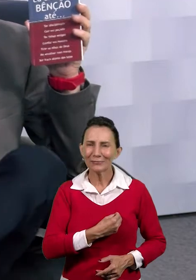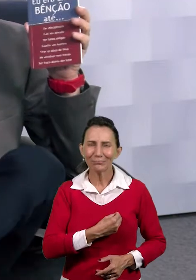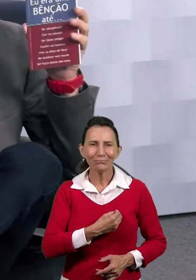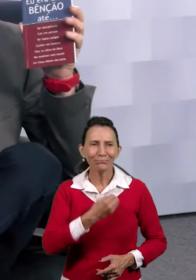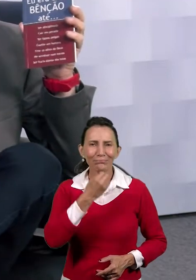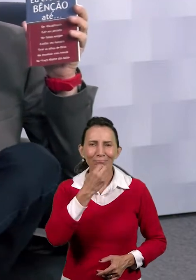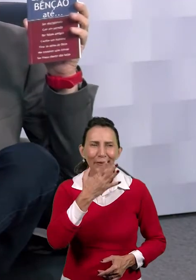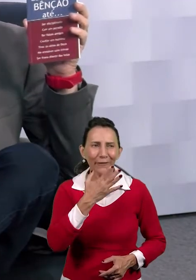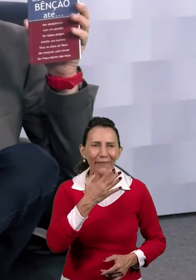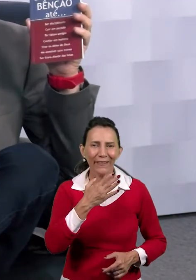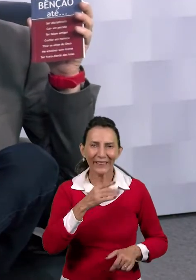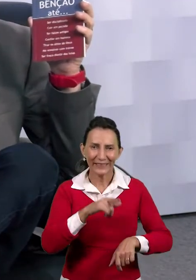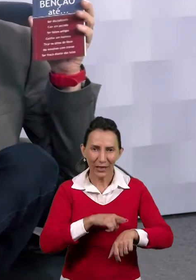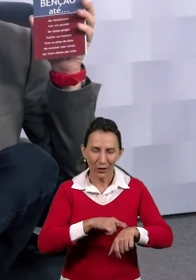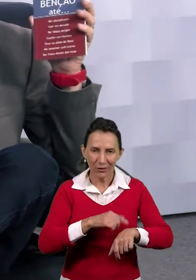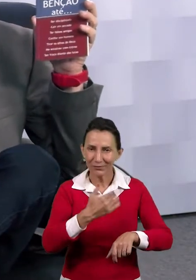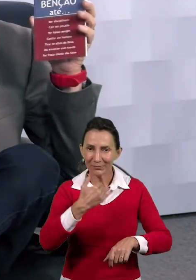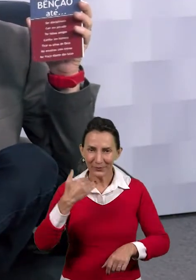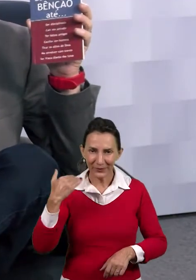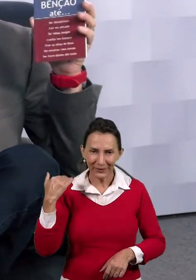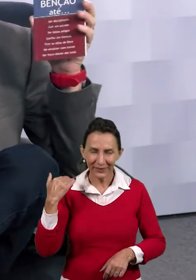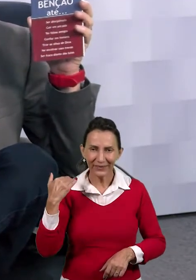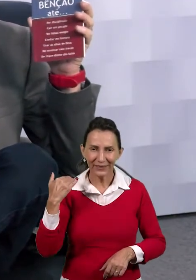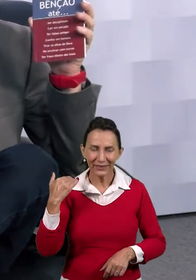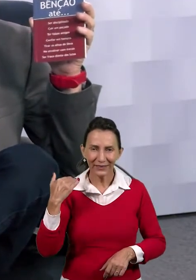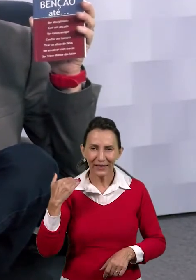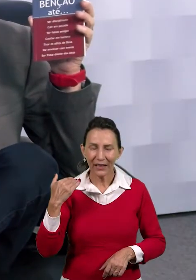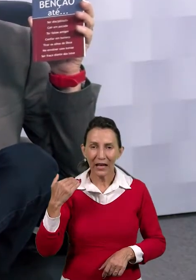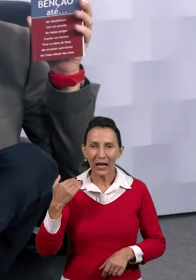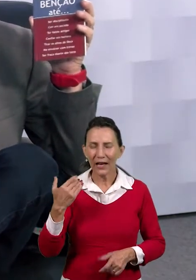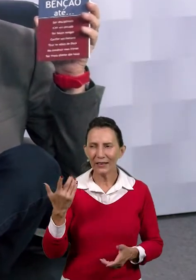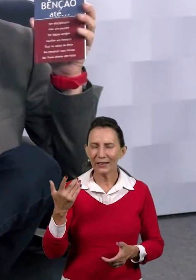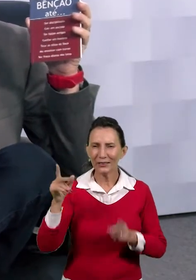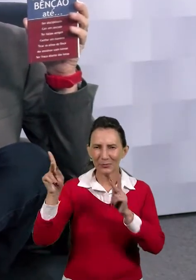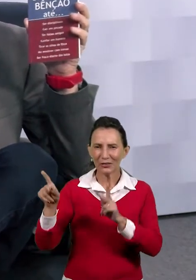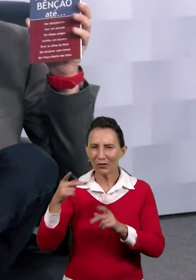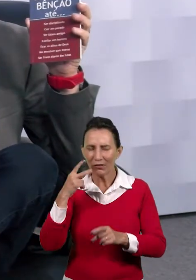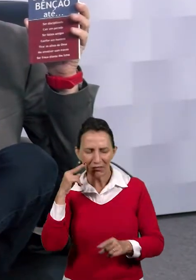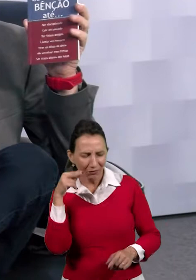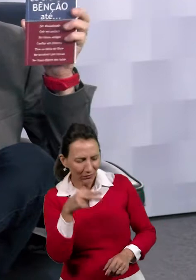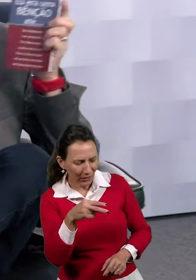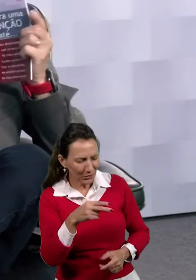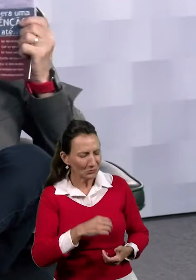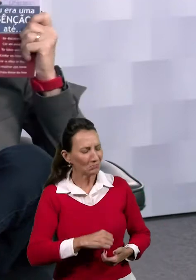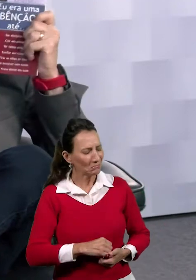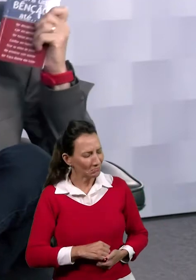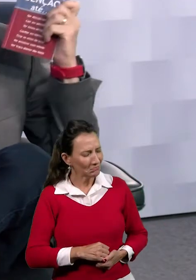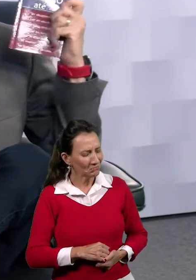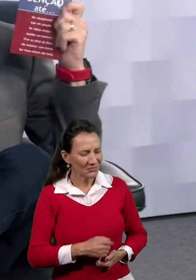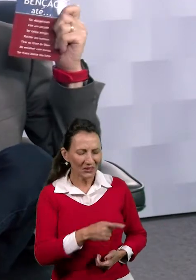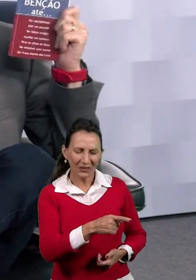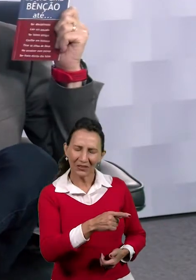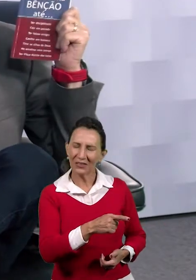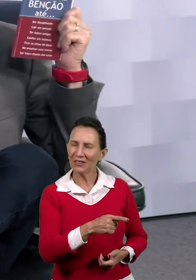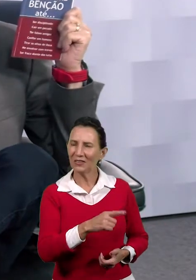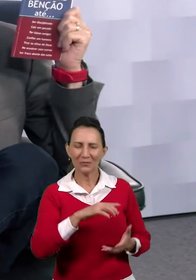partimos dessa terra, seja comum se dizer, poxa, o mundo